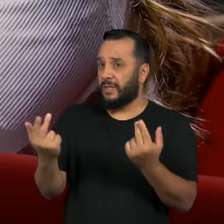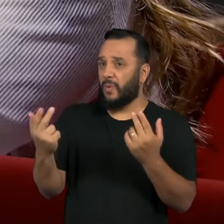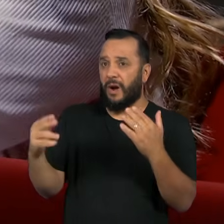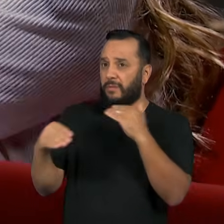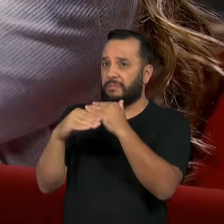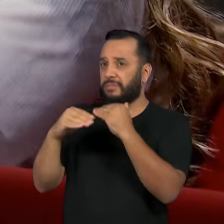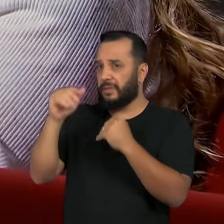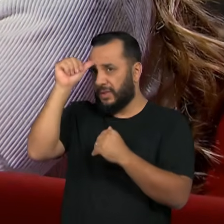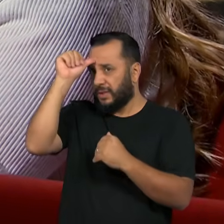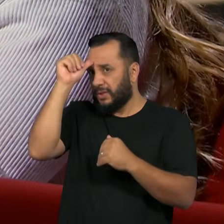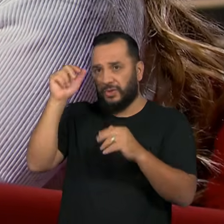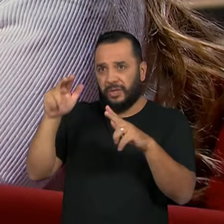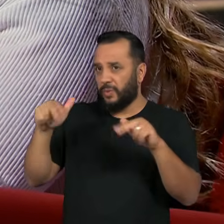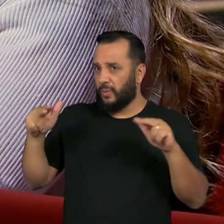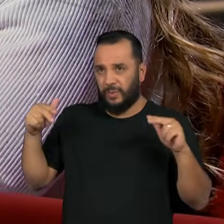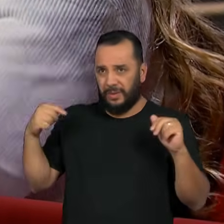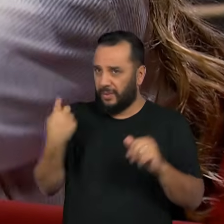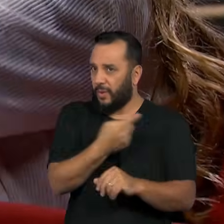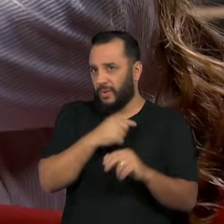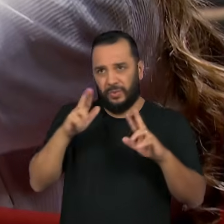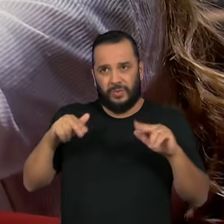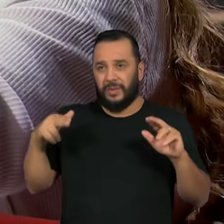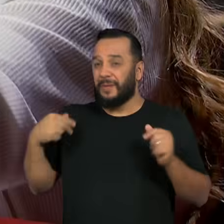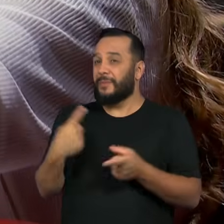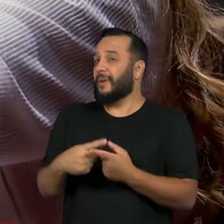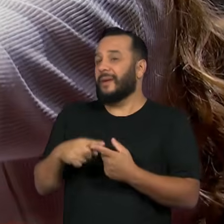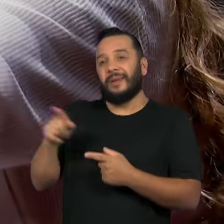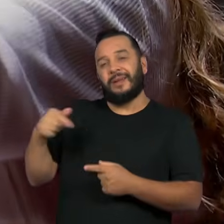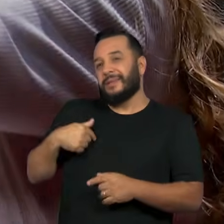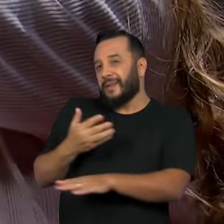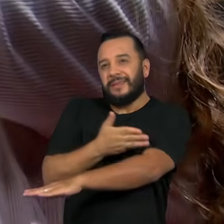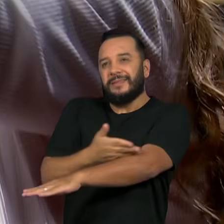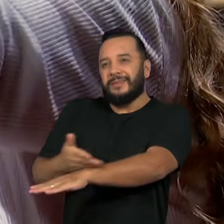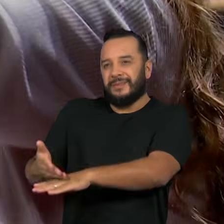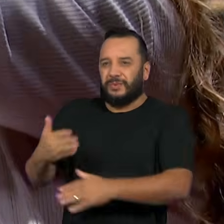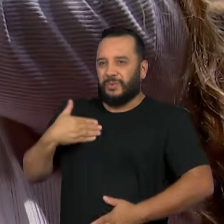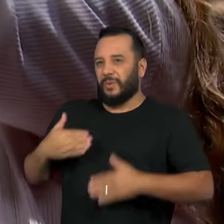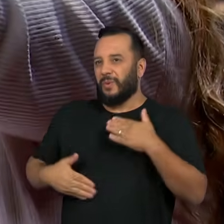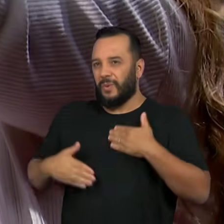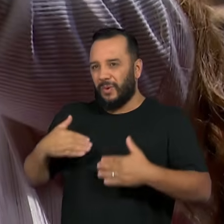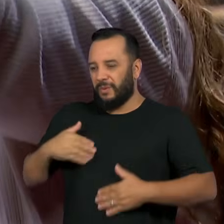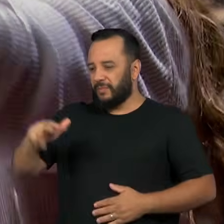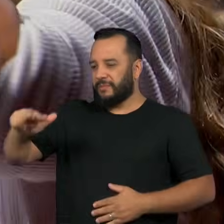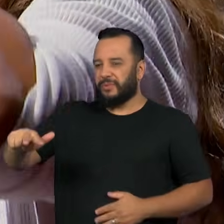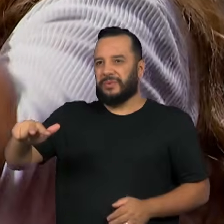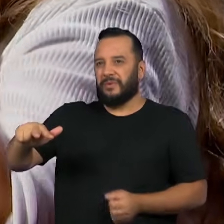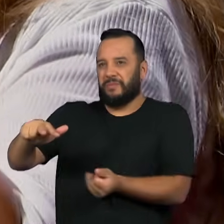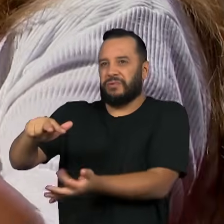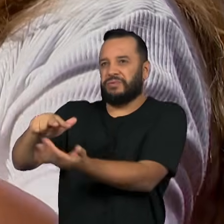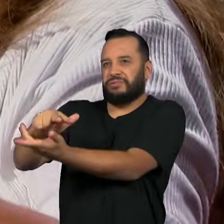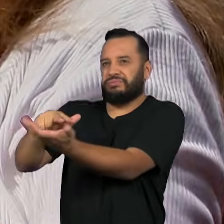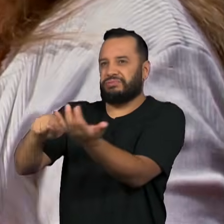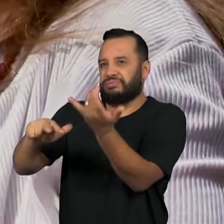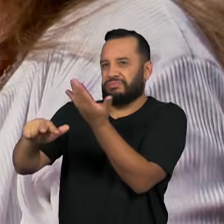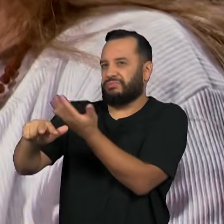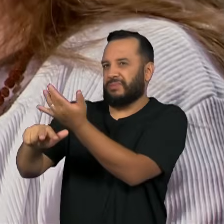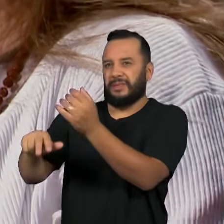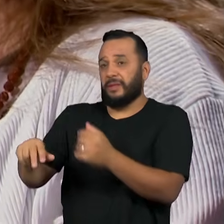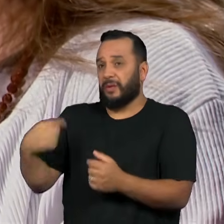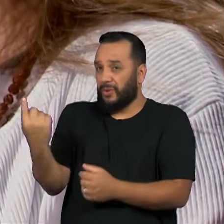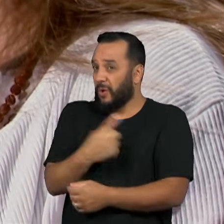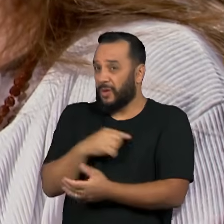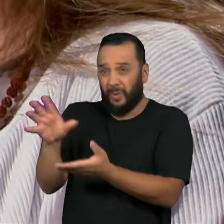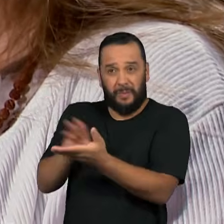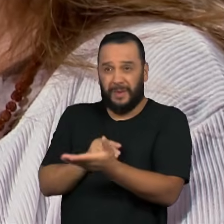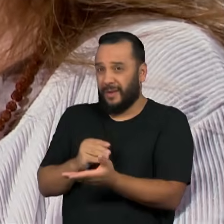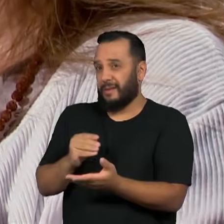Índia que Sim. vão achar com naturalidade uma Fazer pira de corpos botar queimando, fogo no corpo, né? Nós não vamos conseguir